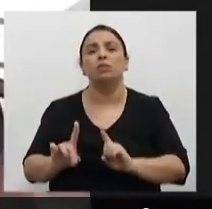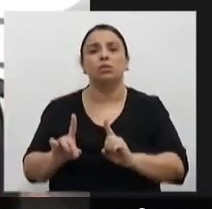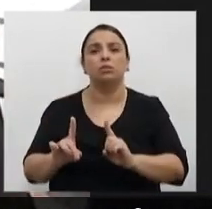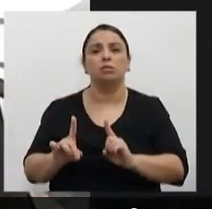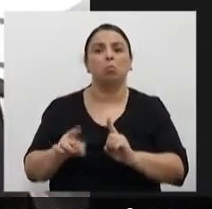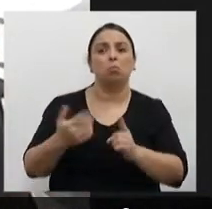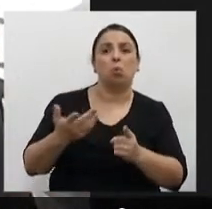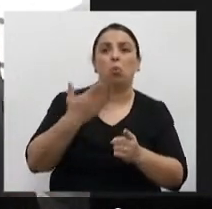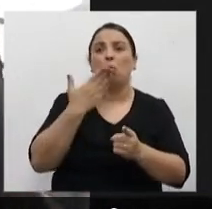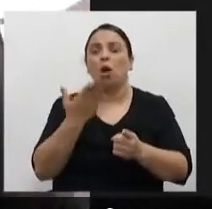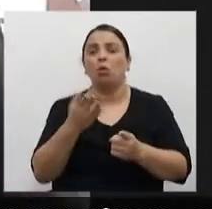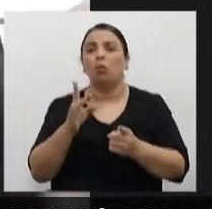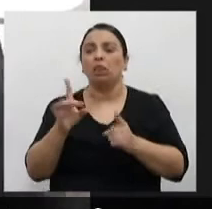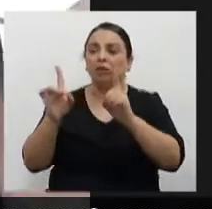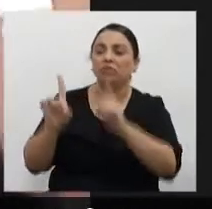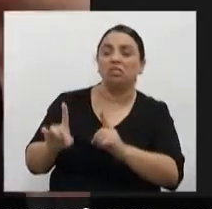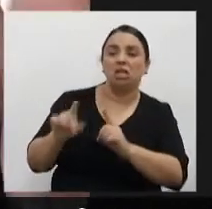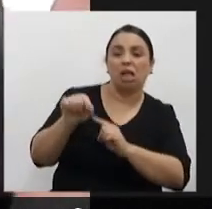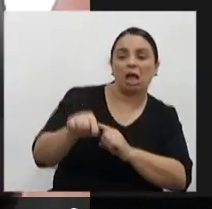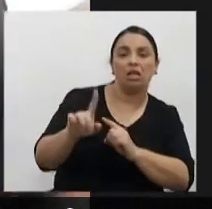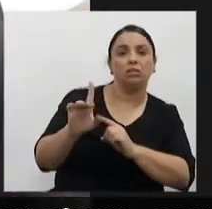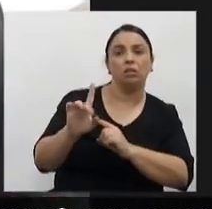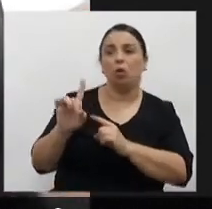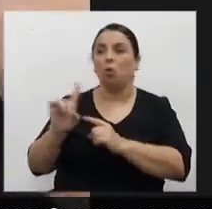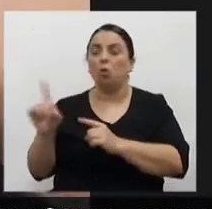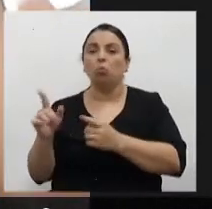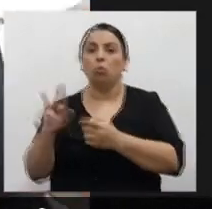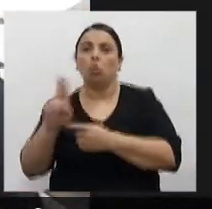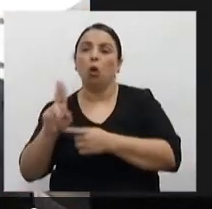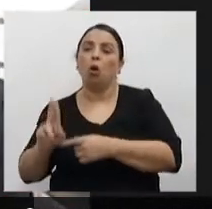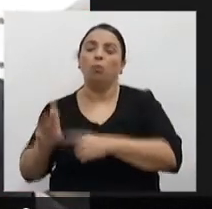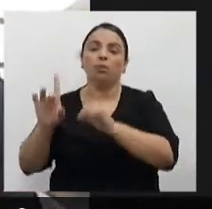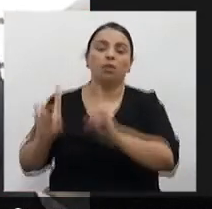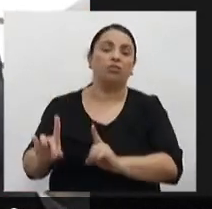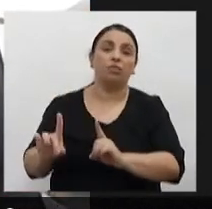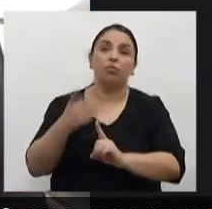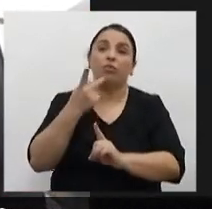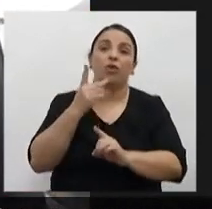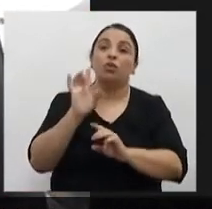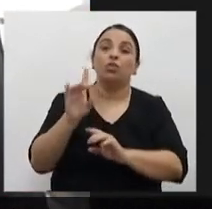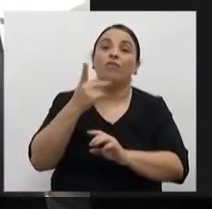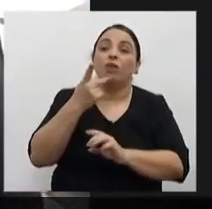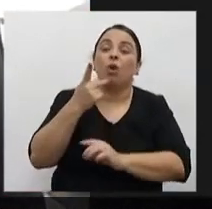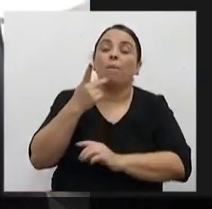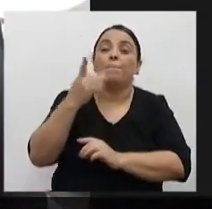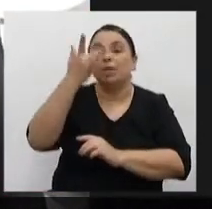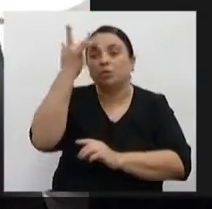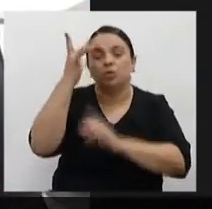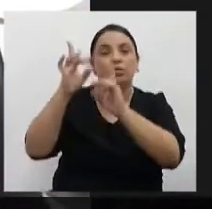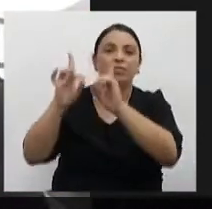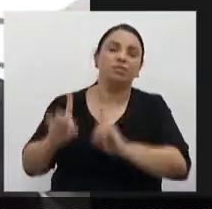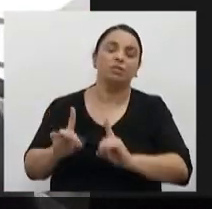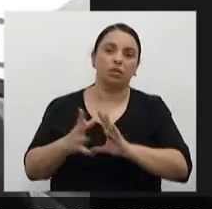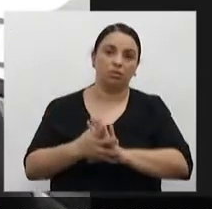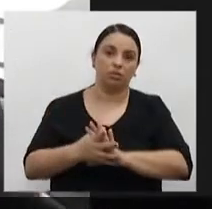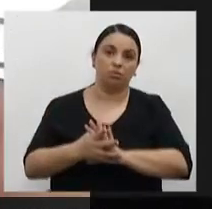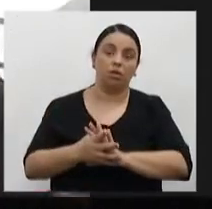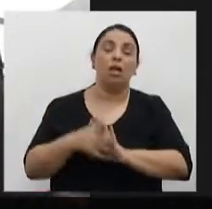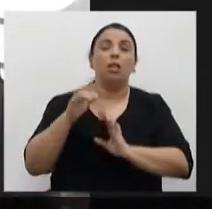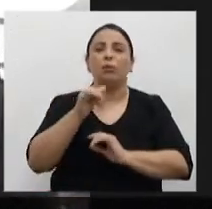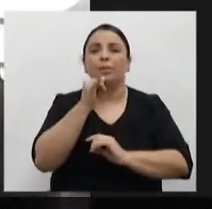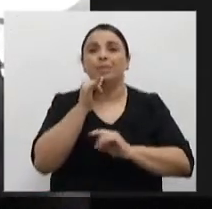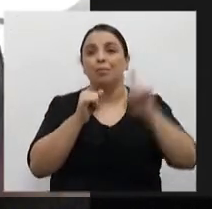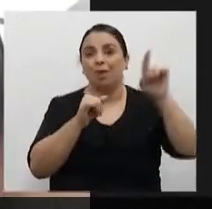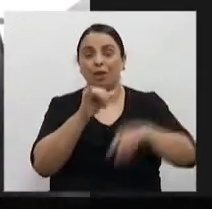pessoa com deficiência. Então, como o senhor mesmo, senhor presidente, falou que no Rio de Janeiro vai ser todas as pessoas vão ser vacinadas,